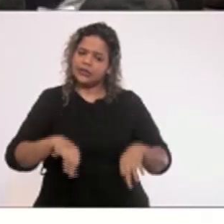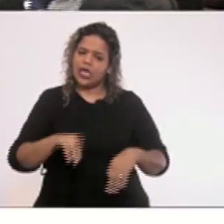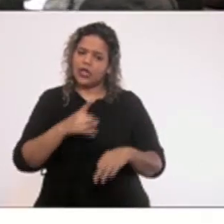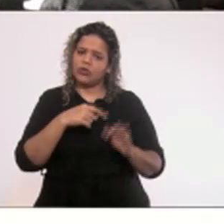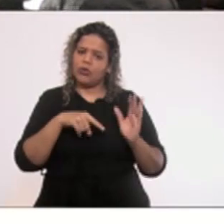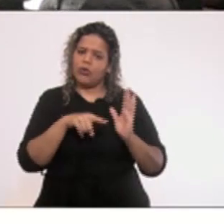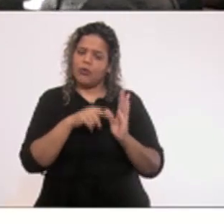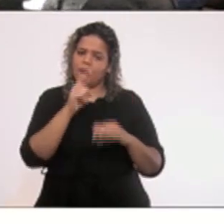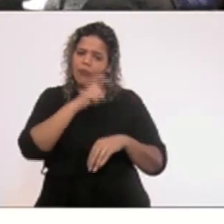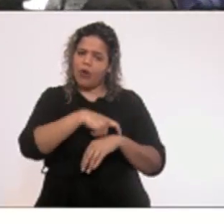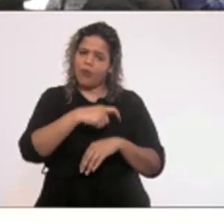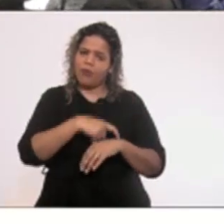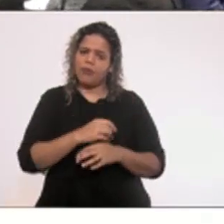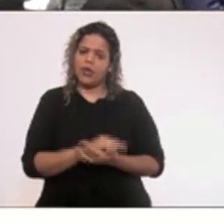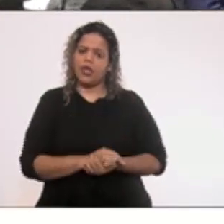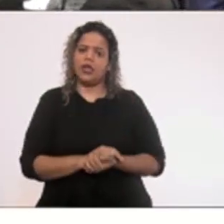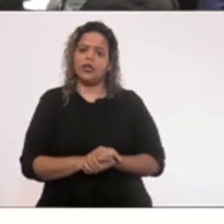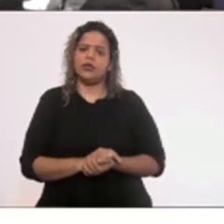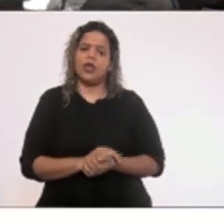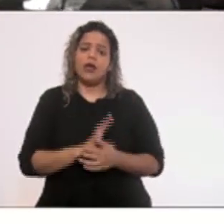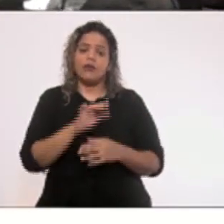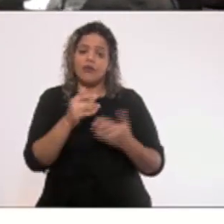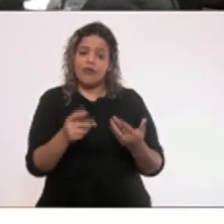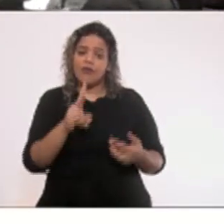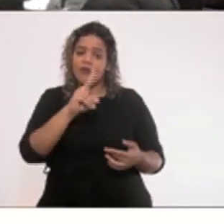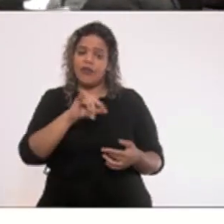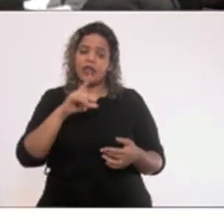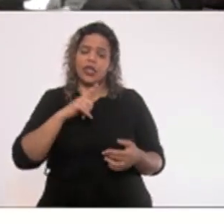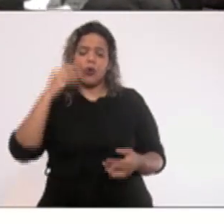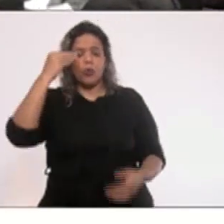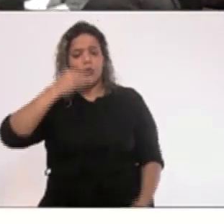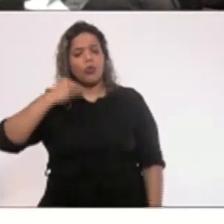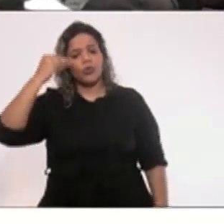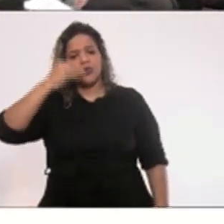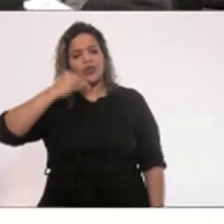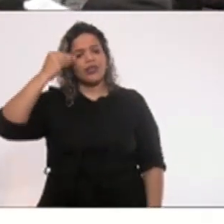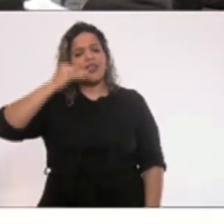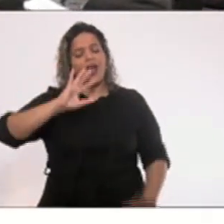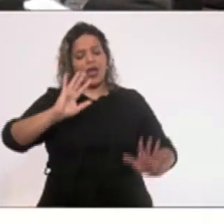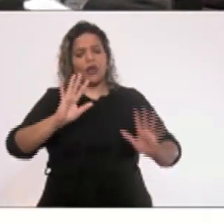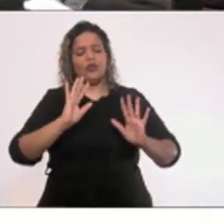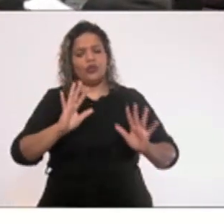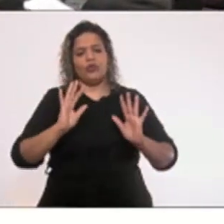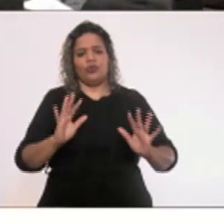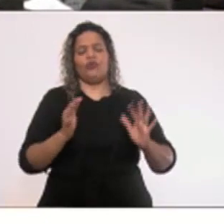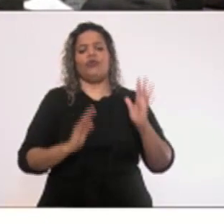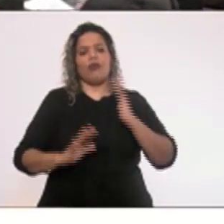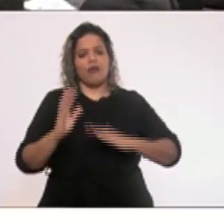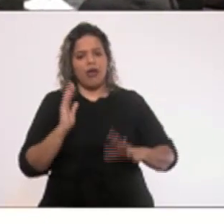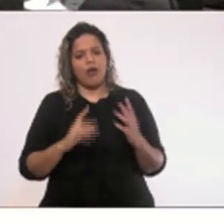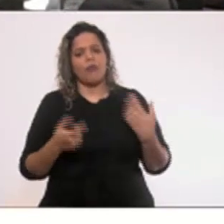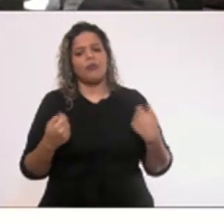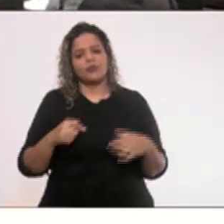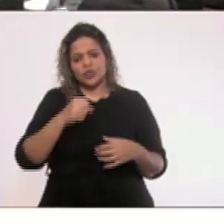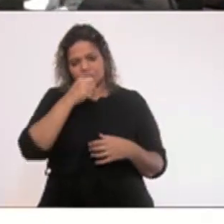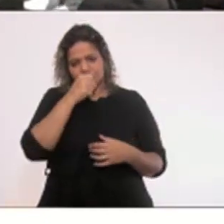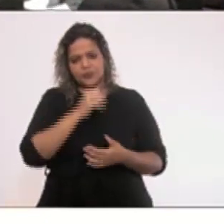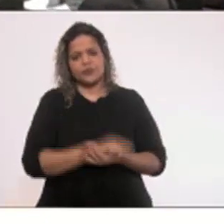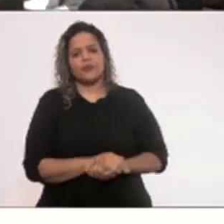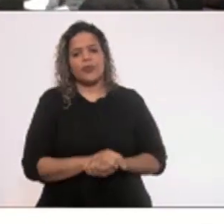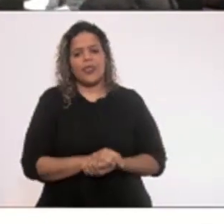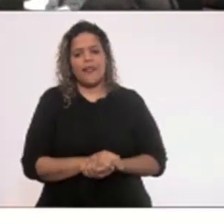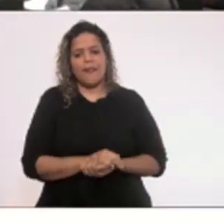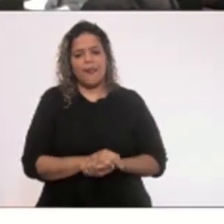canta o projeto. Sim, mas... Não, você, Vossa Excelência, vai ter outra oportunidade de pedir verificação, mas tem que estar no microfone, tá